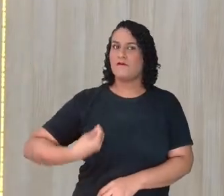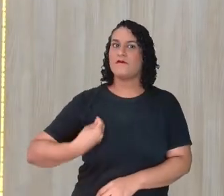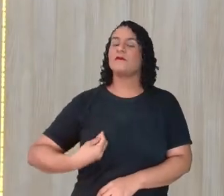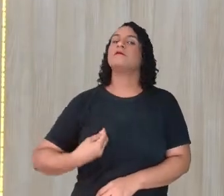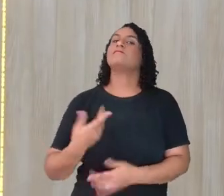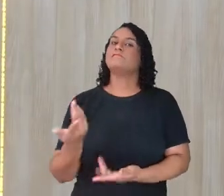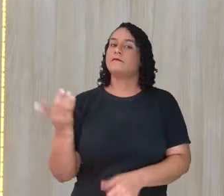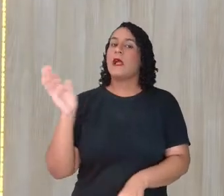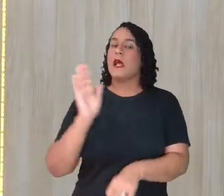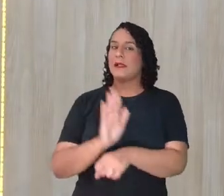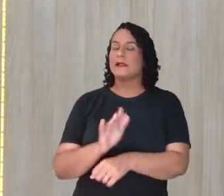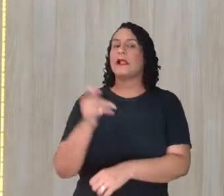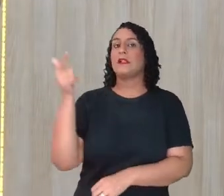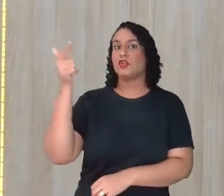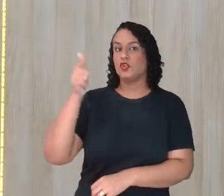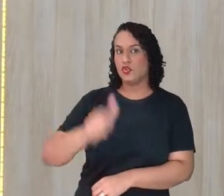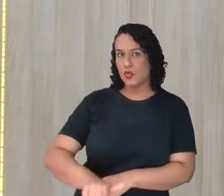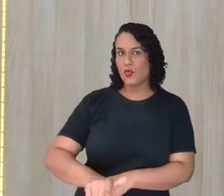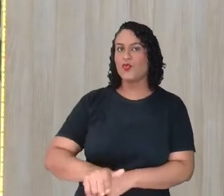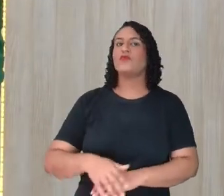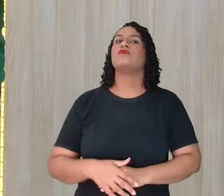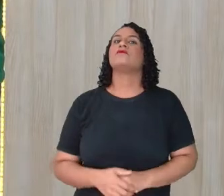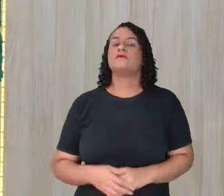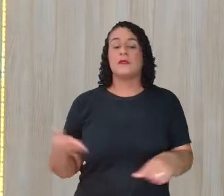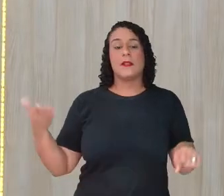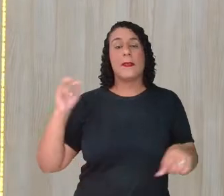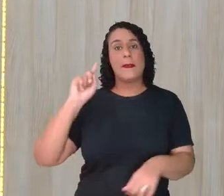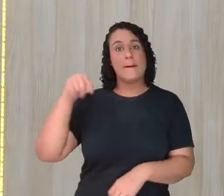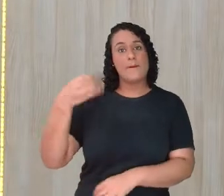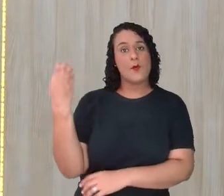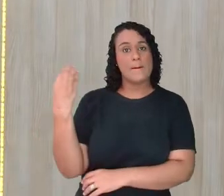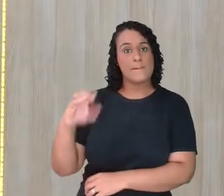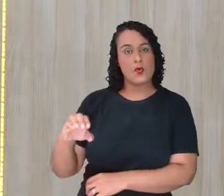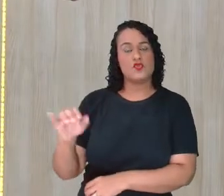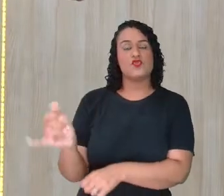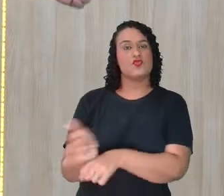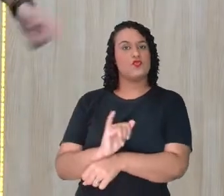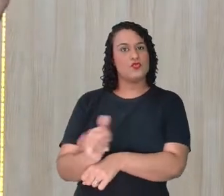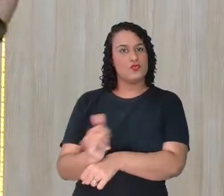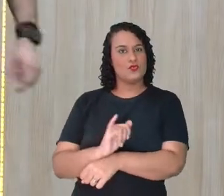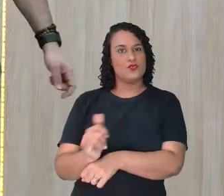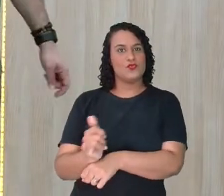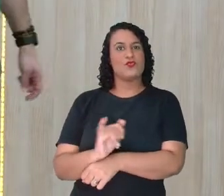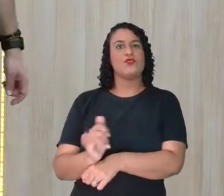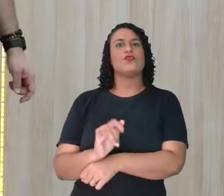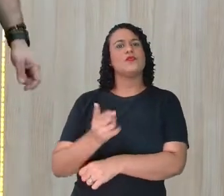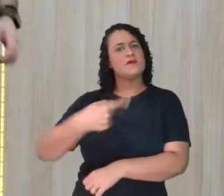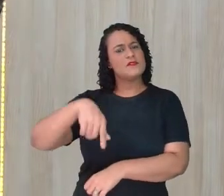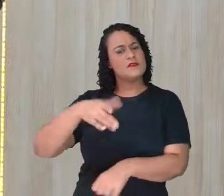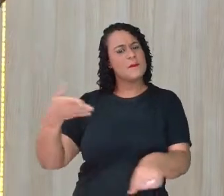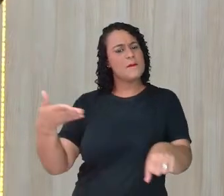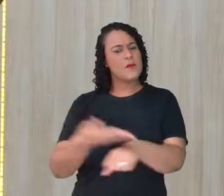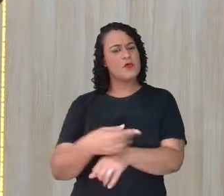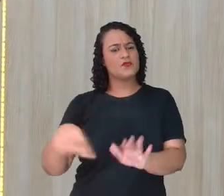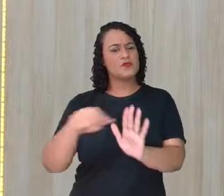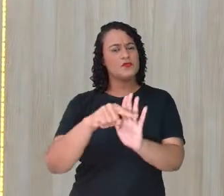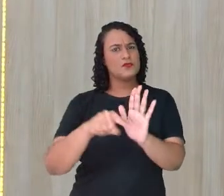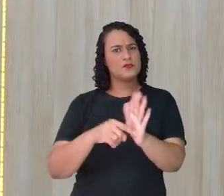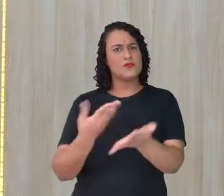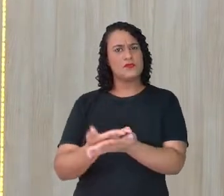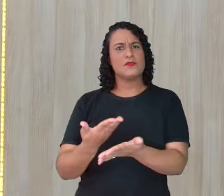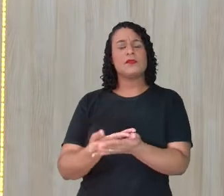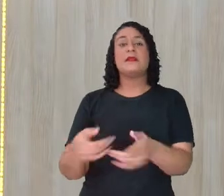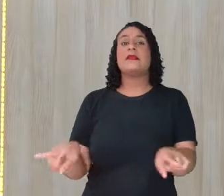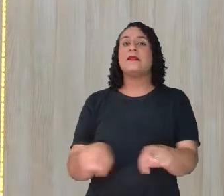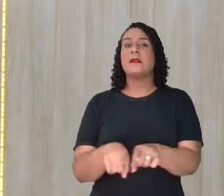tarde também pela TV Nova. Vai para o canal do Educa Recife no YouTube e vocês podem assistir pelo aplicativo